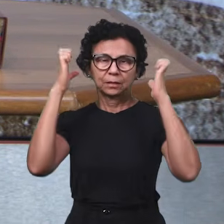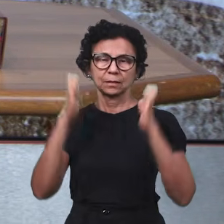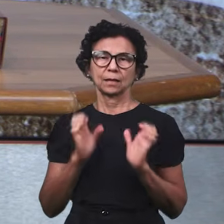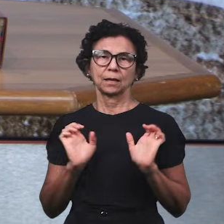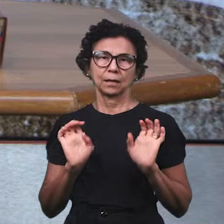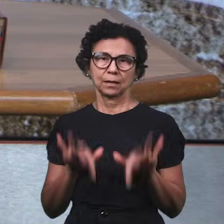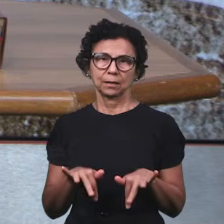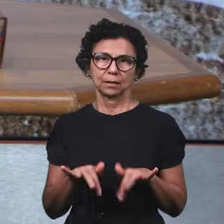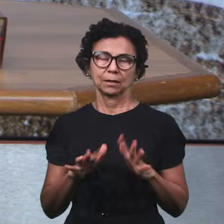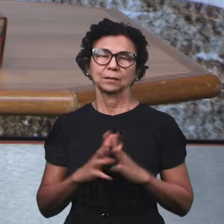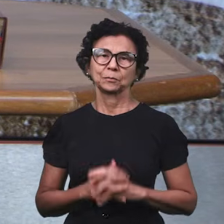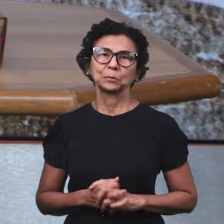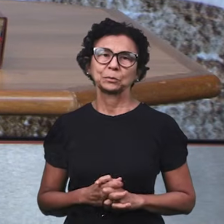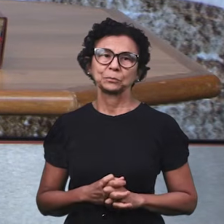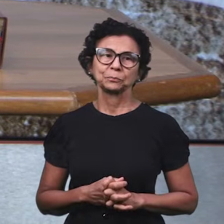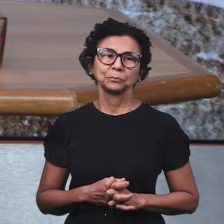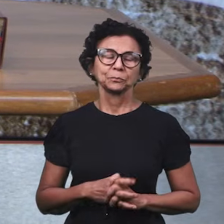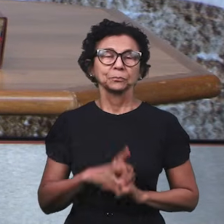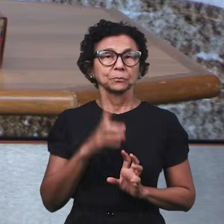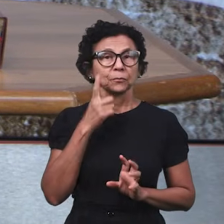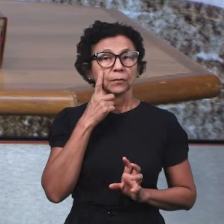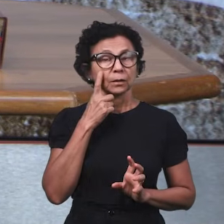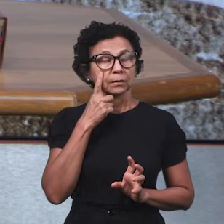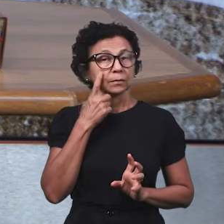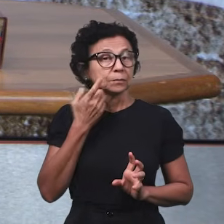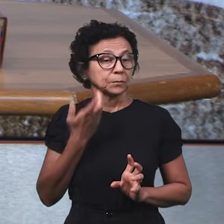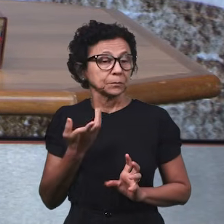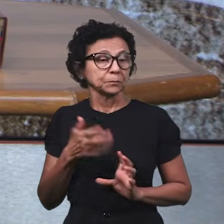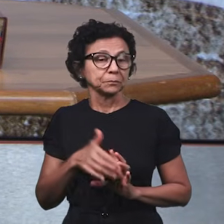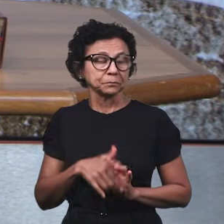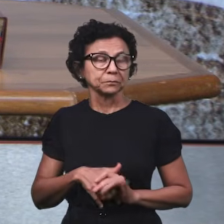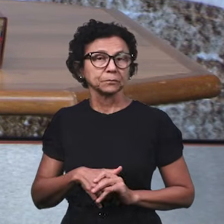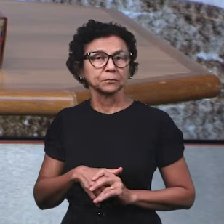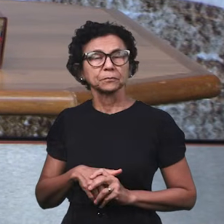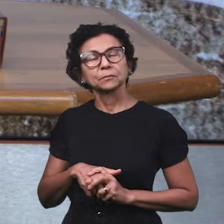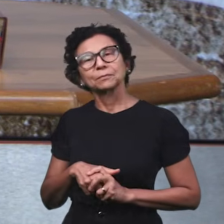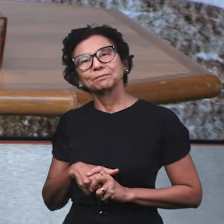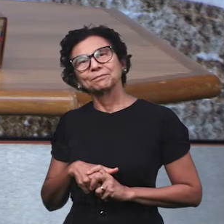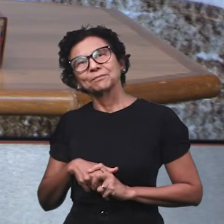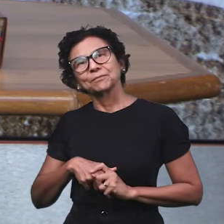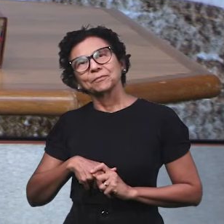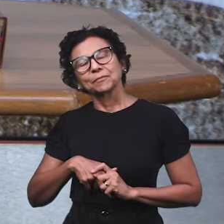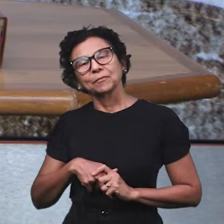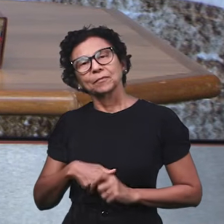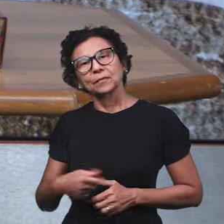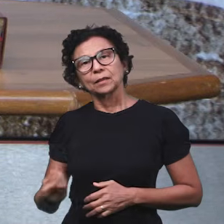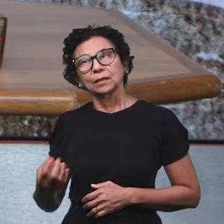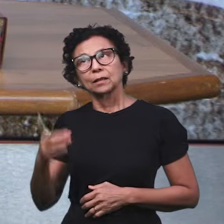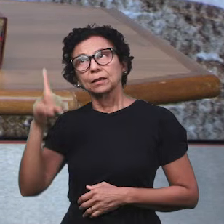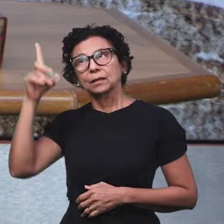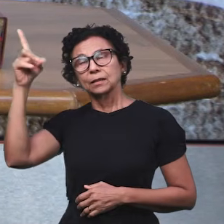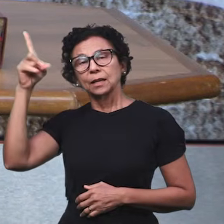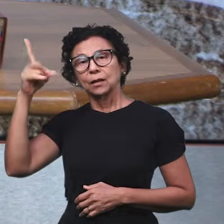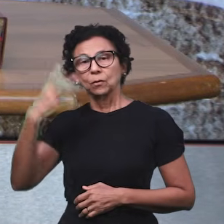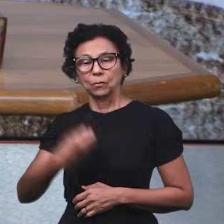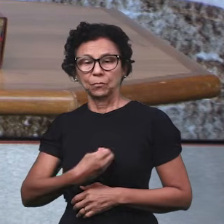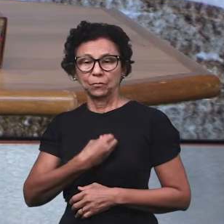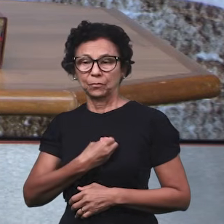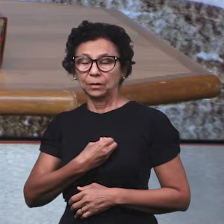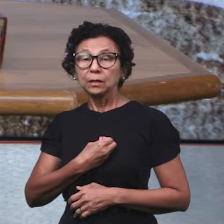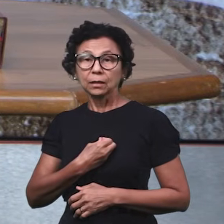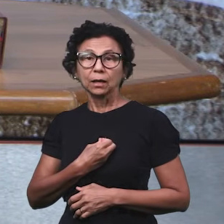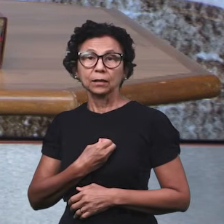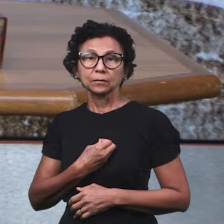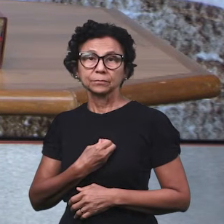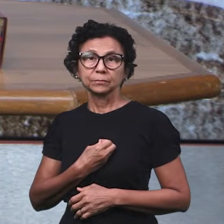livro de Esther e vimos aqui como o Senhor transformou em vida aquilo que o inimigo